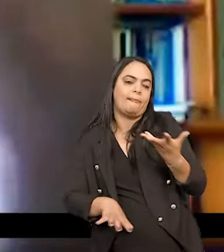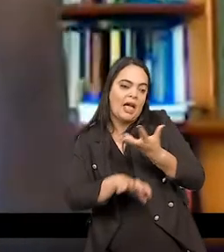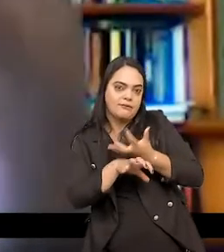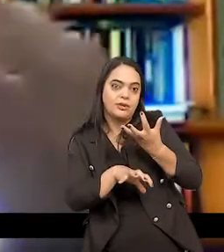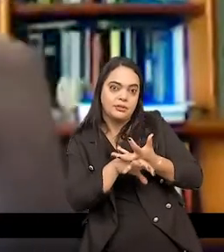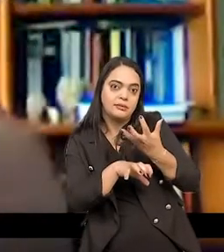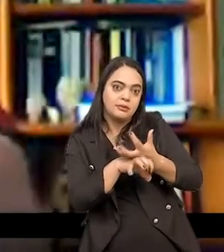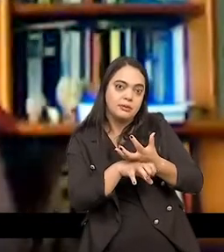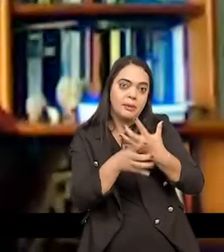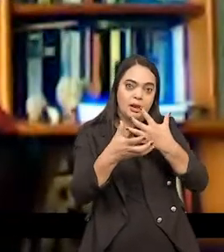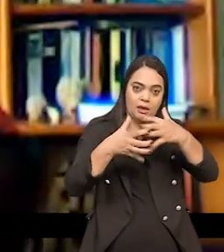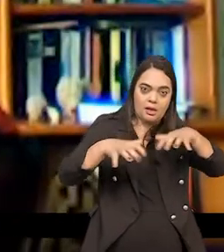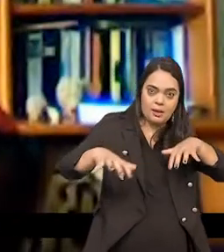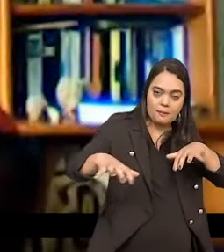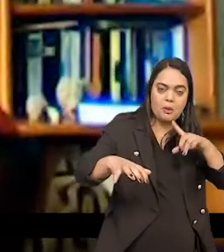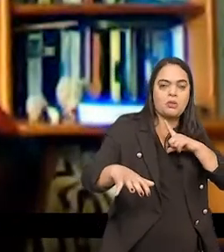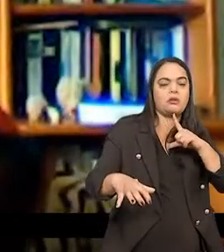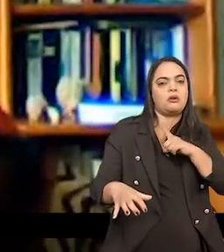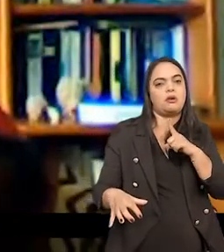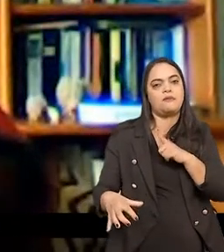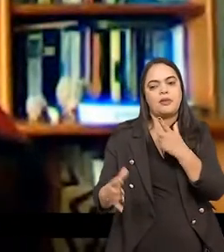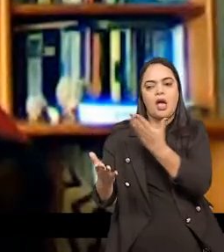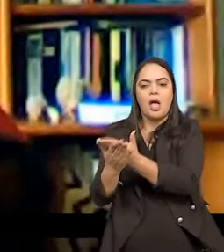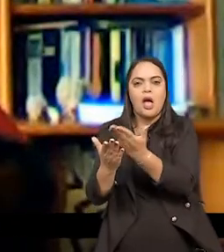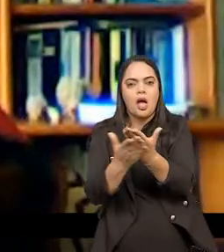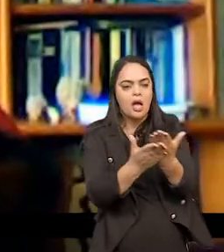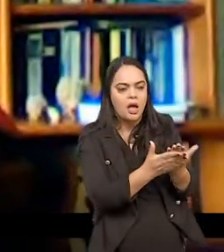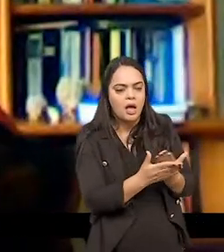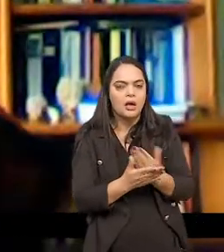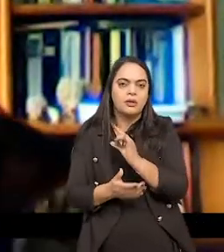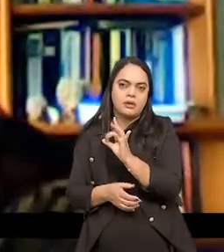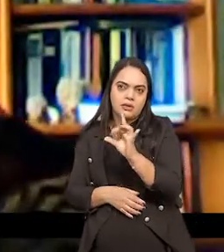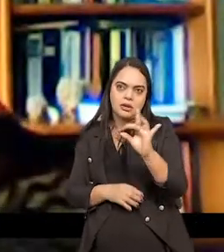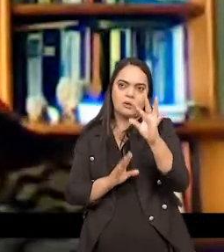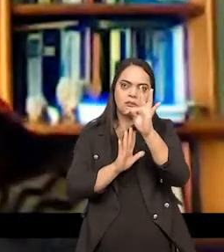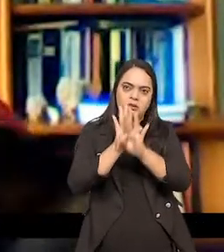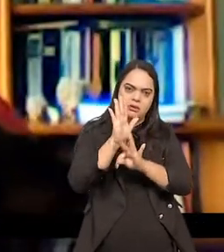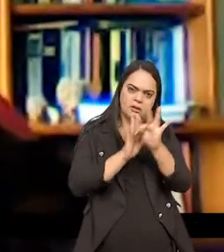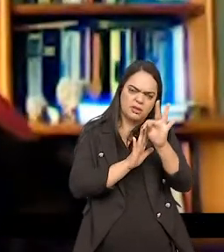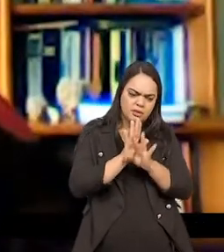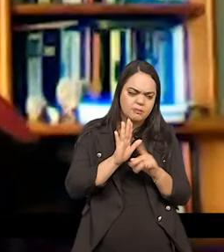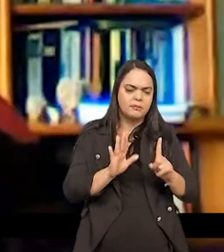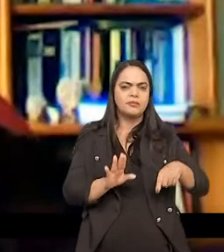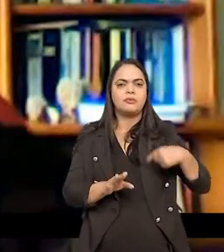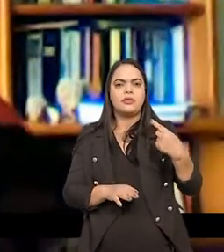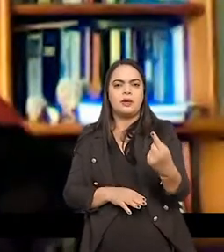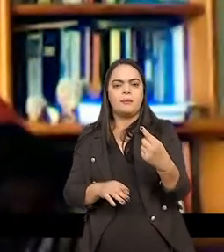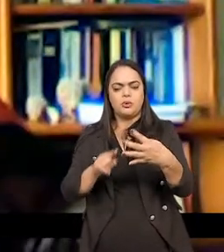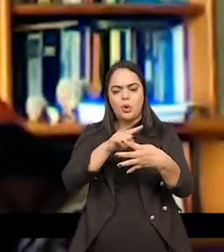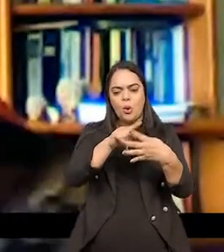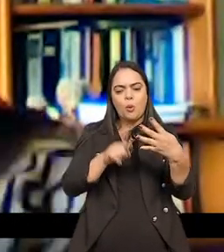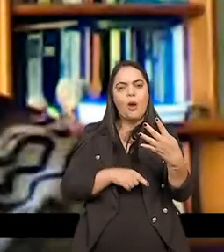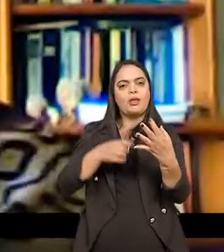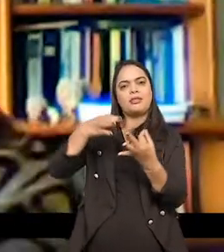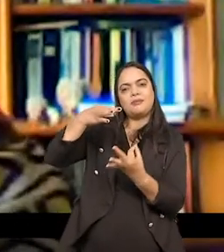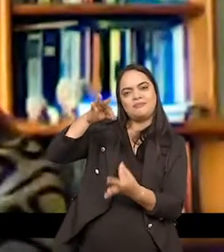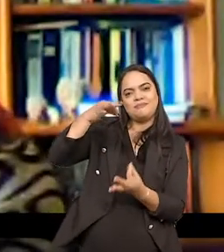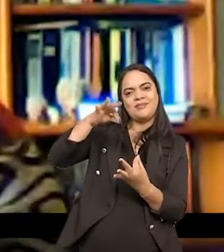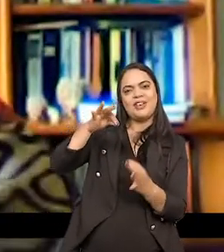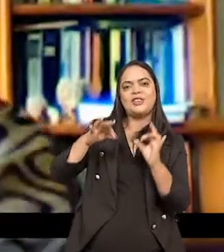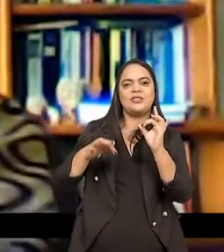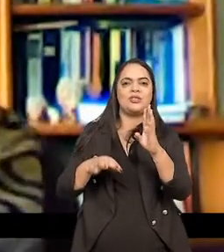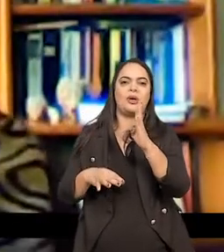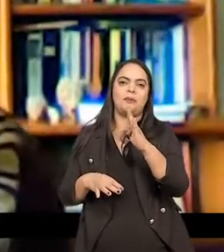fiz? Eu botei a aula por aula, os textos todos, e depois acho que umas 4 páginas só de bibliografia